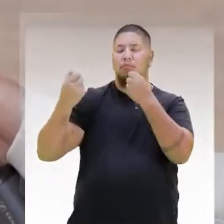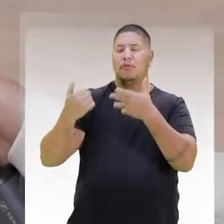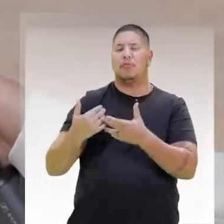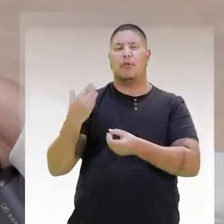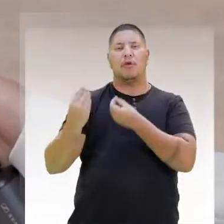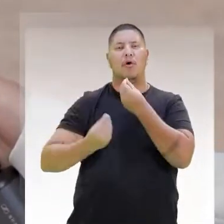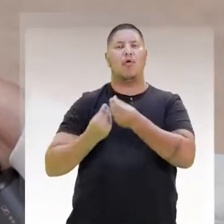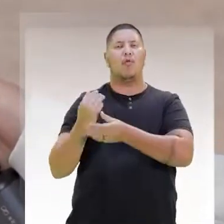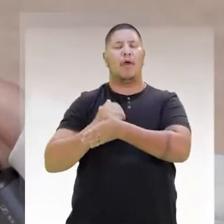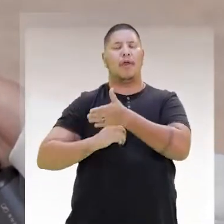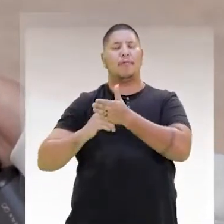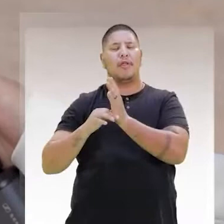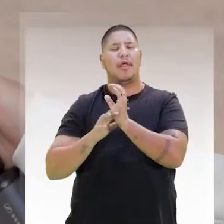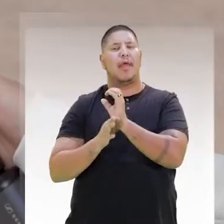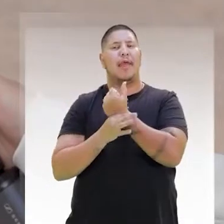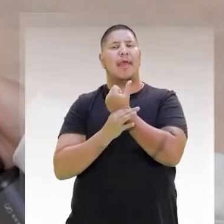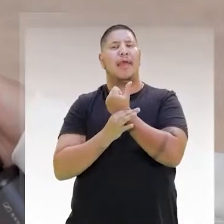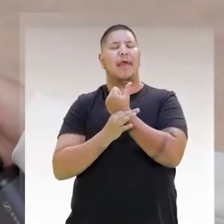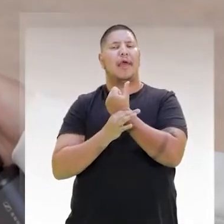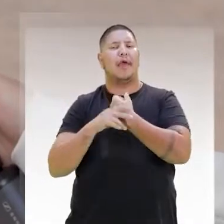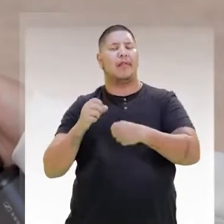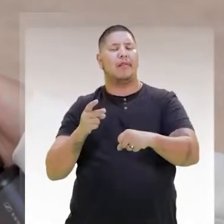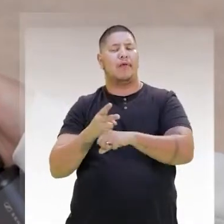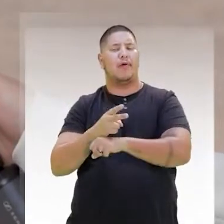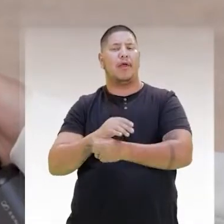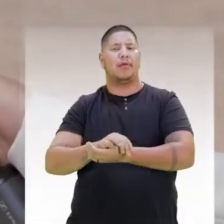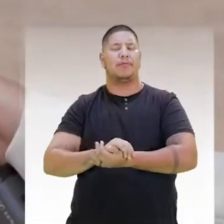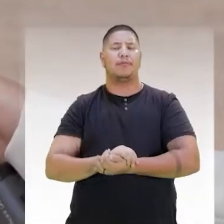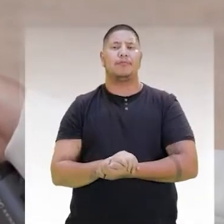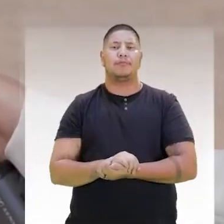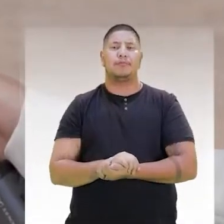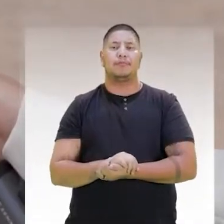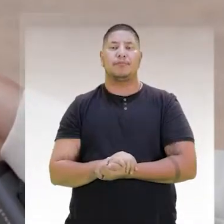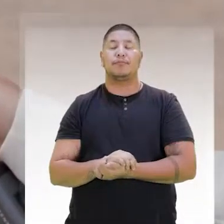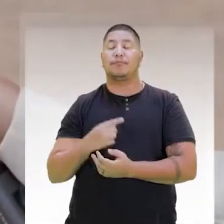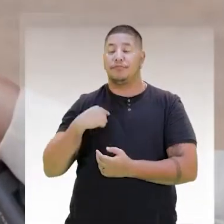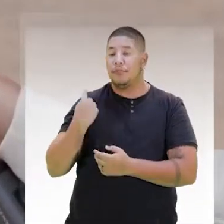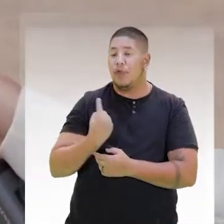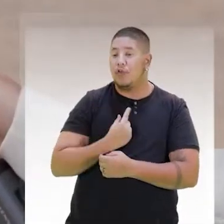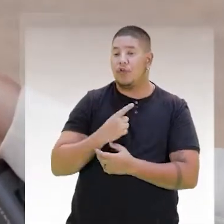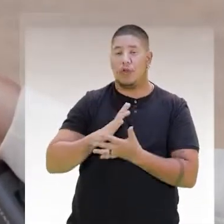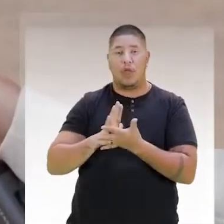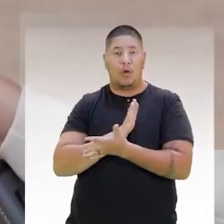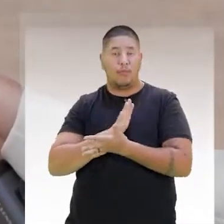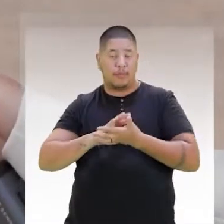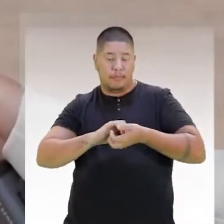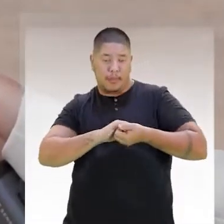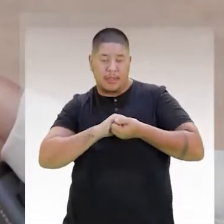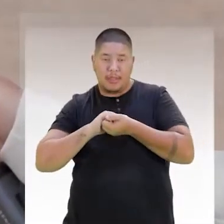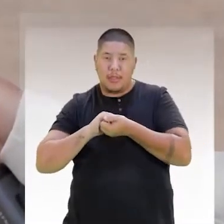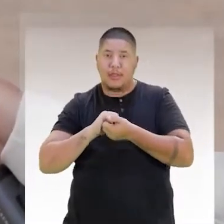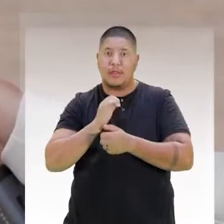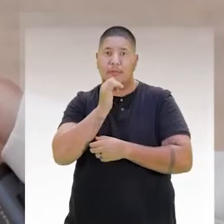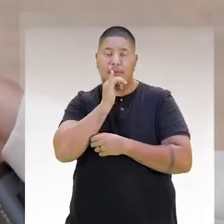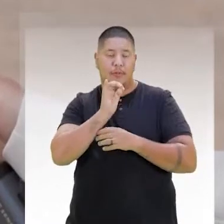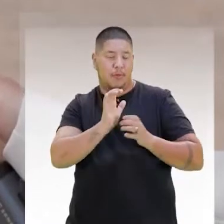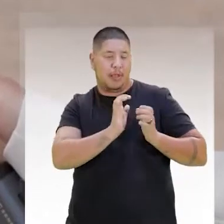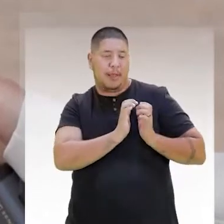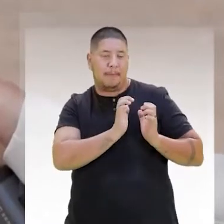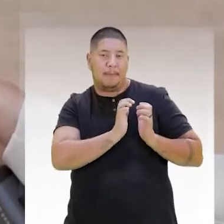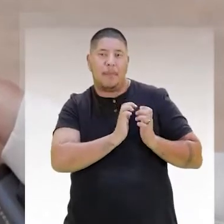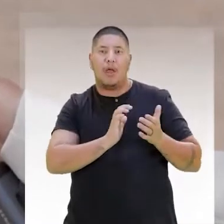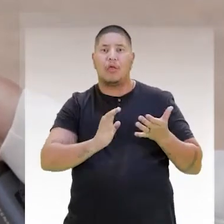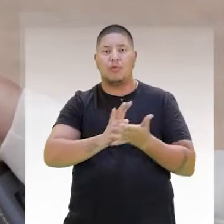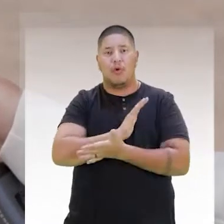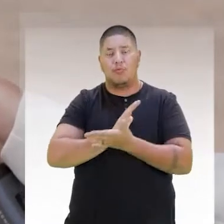como a empresa garante o preenchimento das vagas. A gente faz algumas parcerias, como a gente tem com a PAI, com